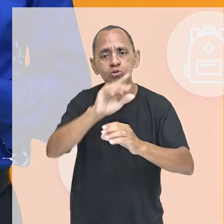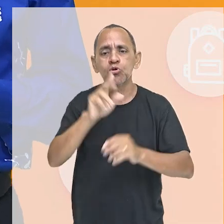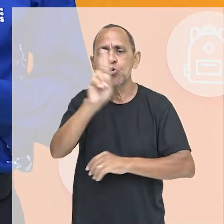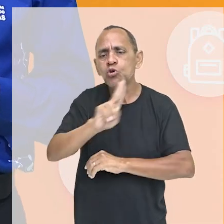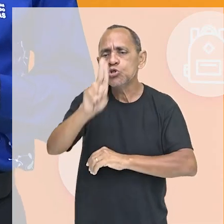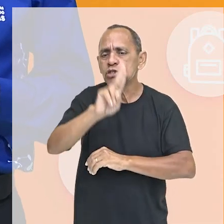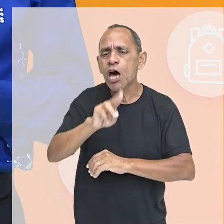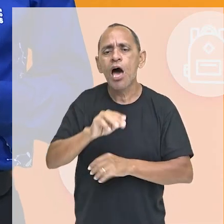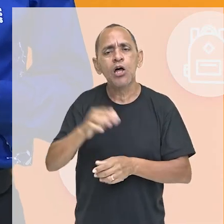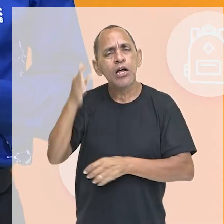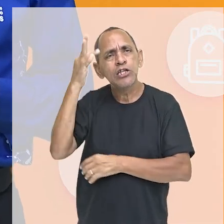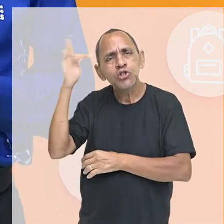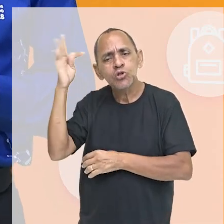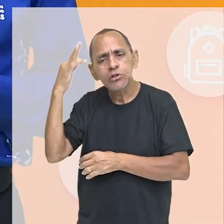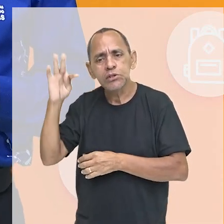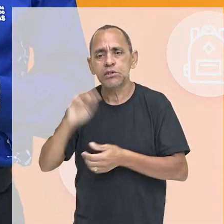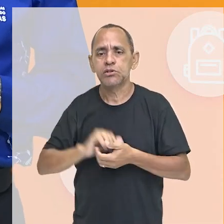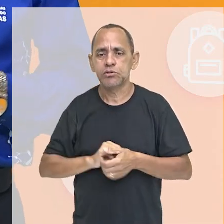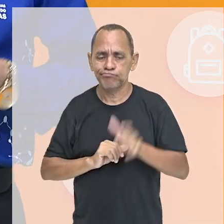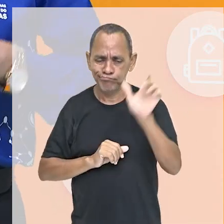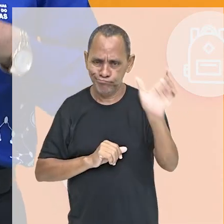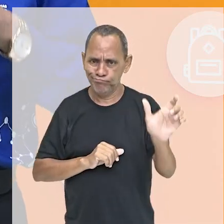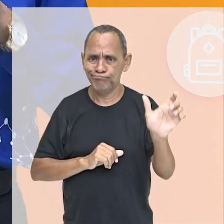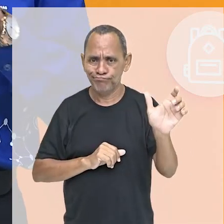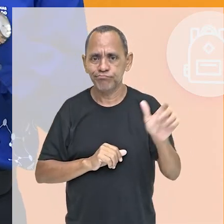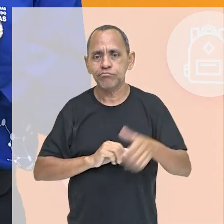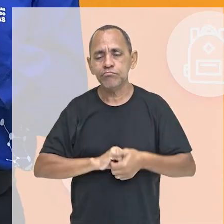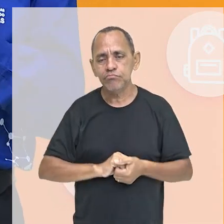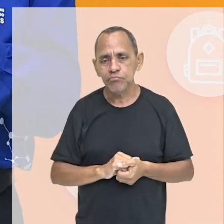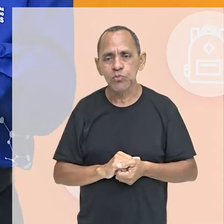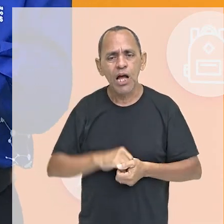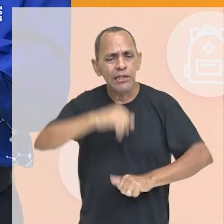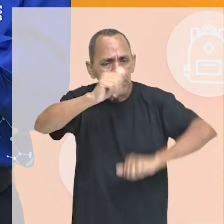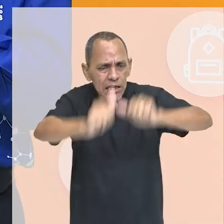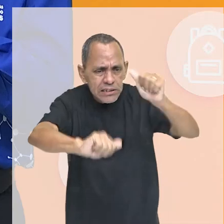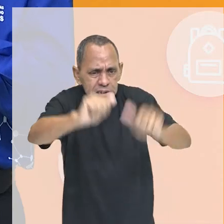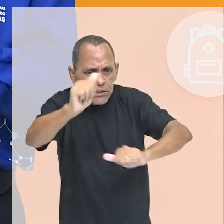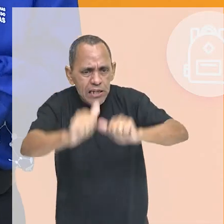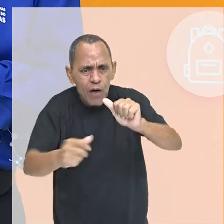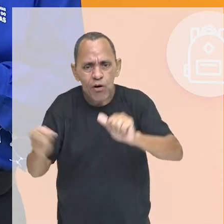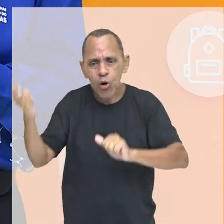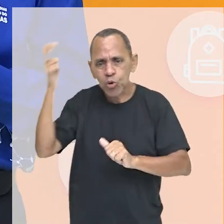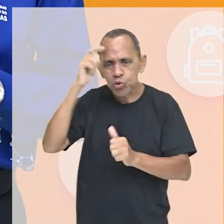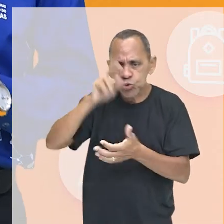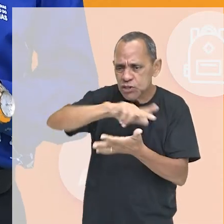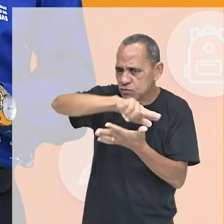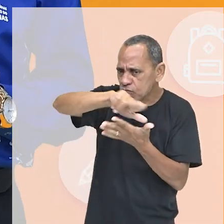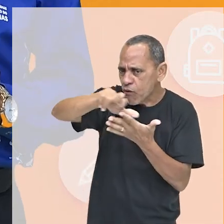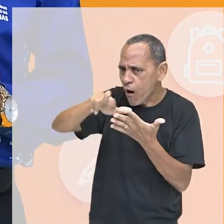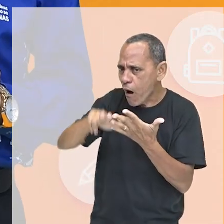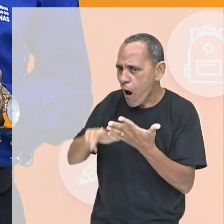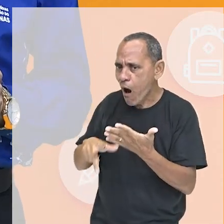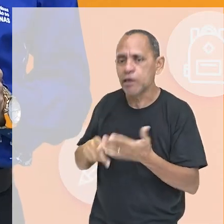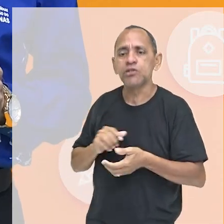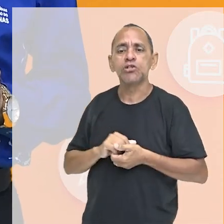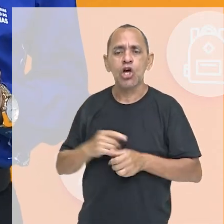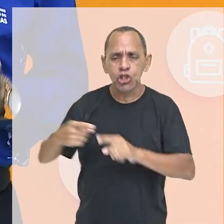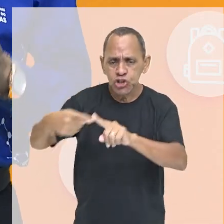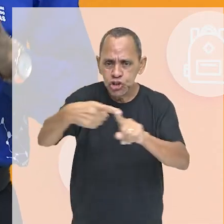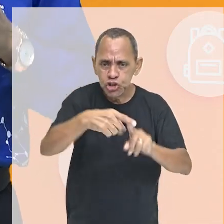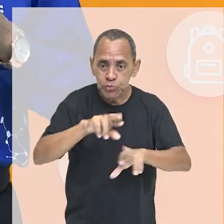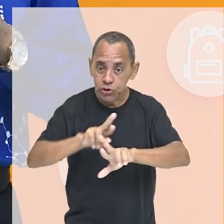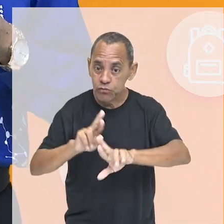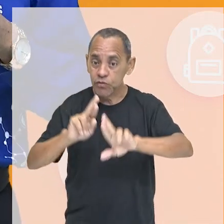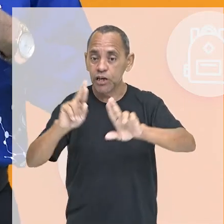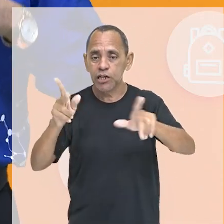teorias etnocêntricas. Ou seja, eles analisavam as culturas diferentes com base no ponto de